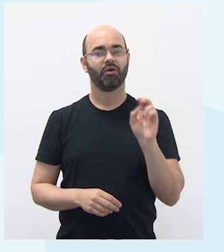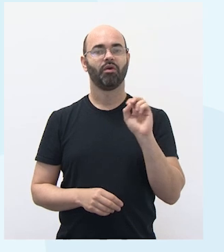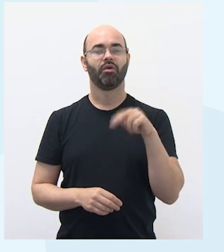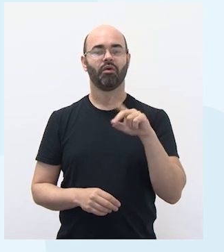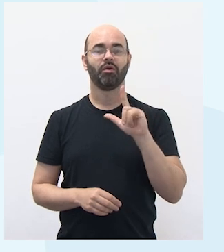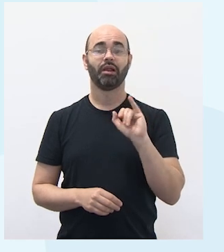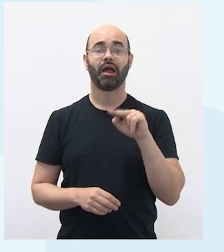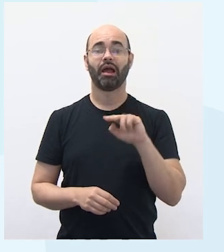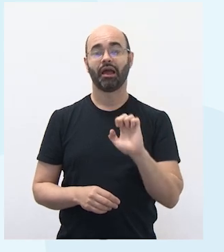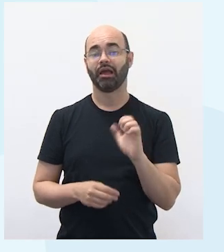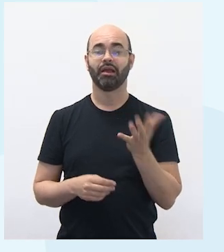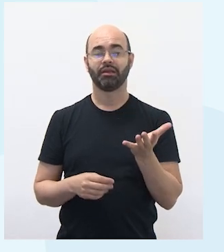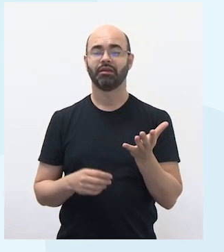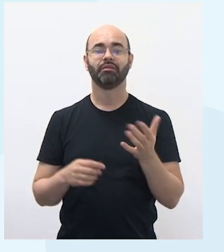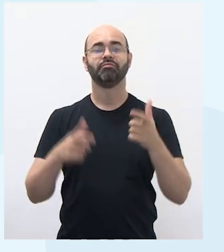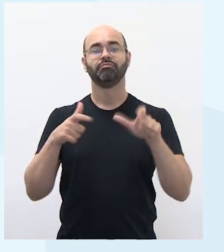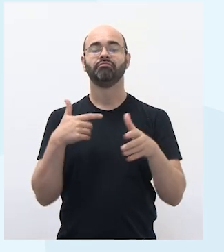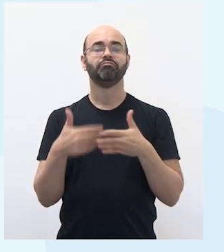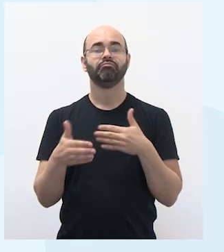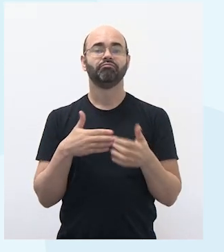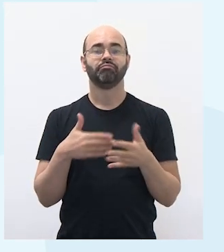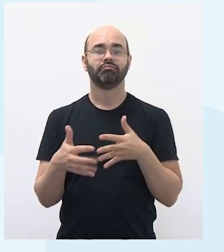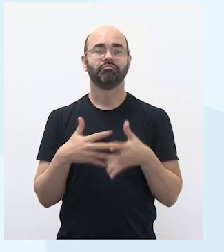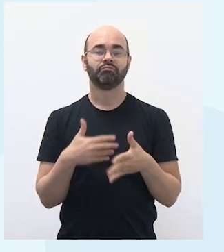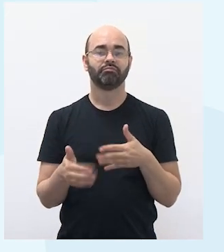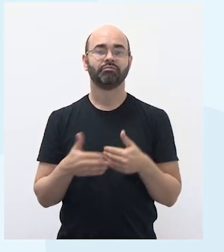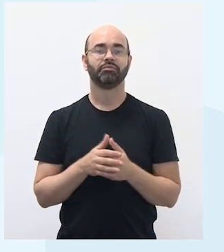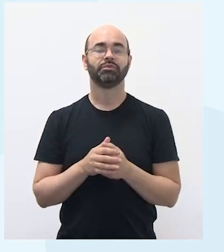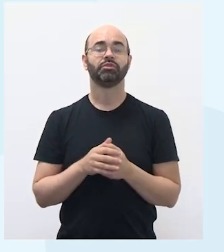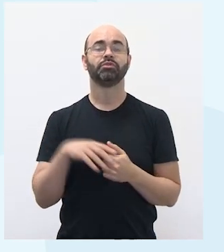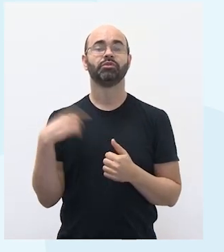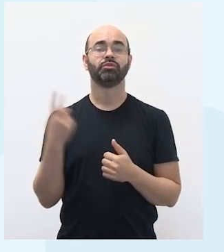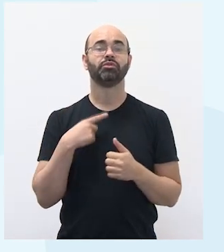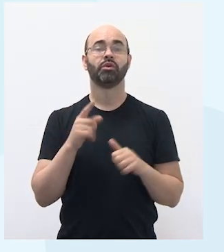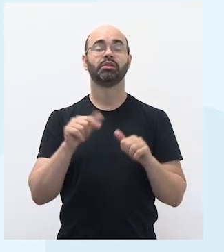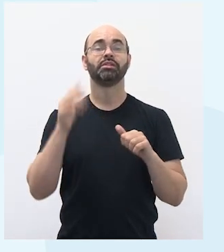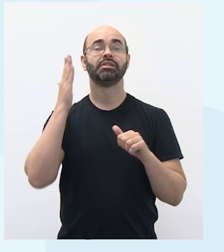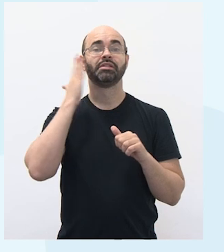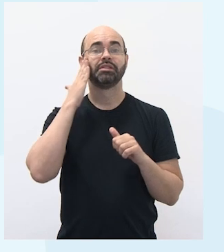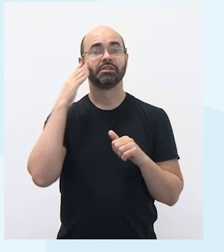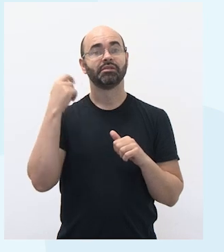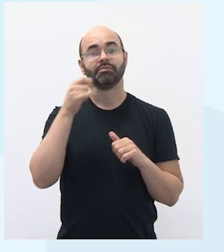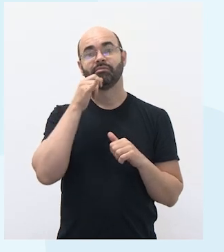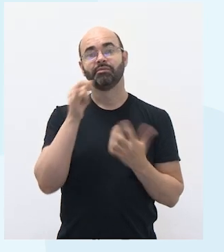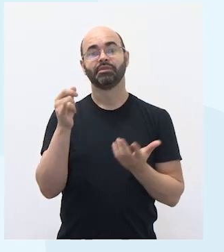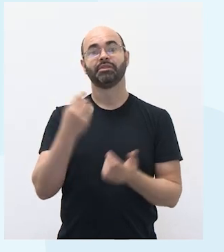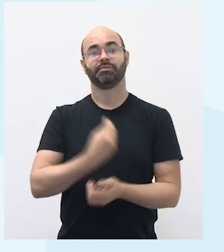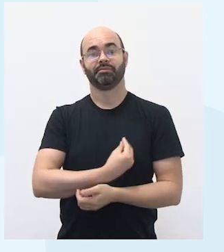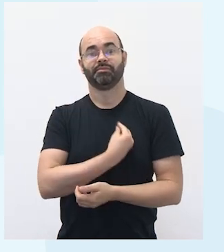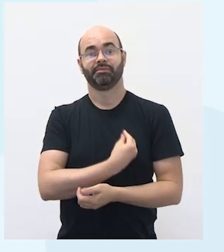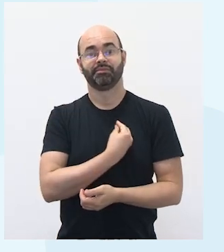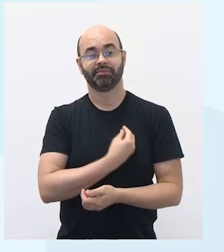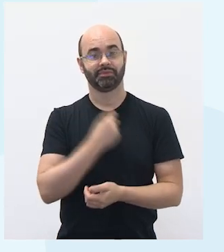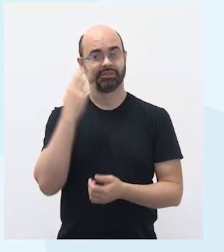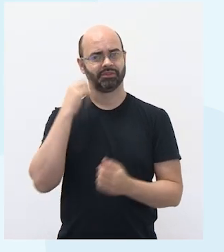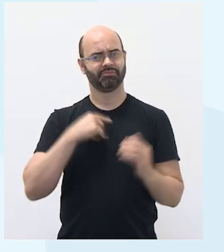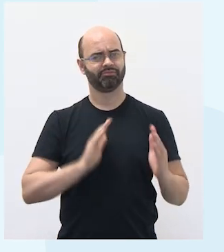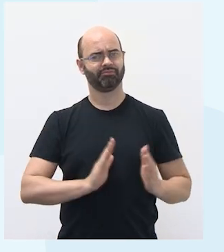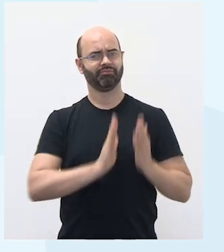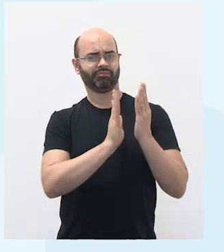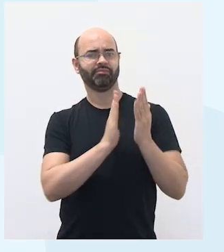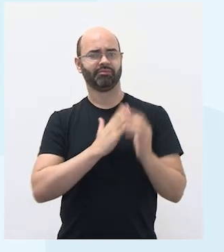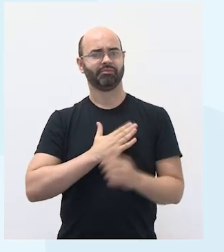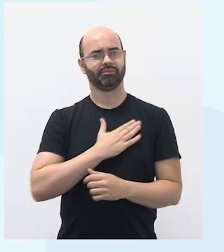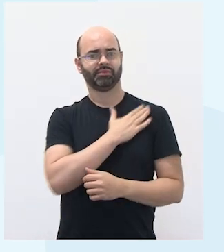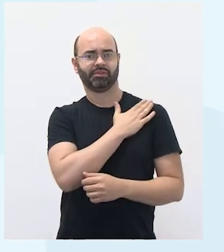os espaços que estivermos, a gente precisa que os estudantes vivenciem situações de enfrentamento ao